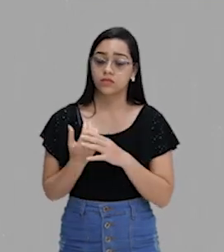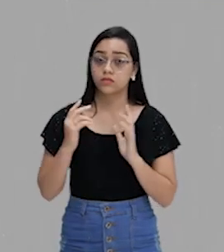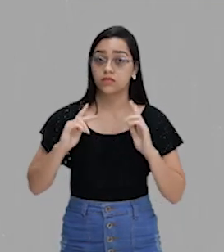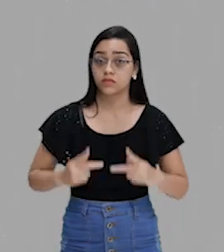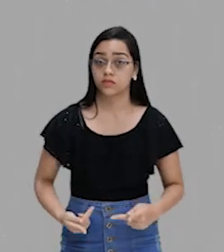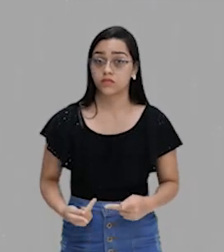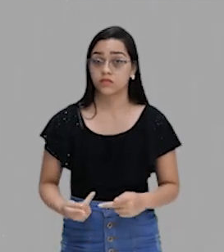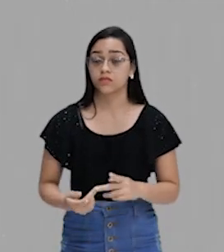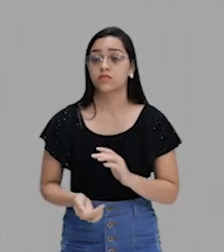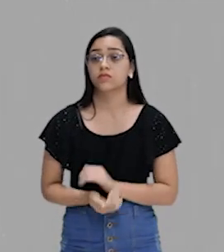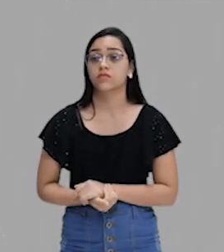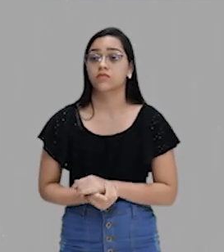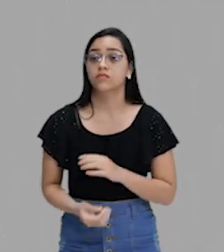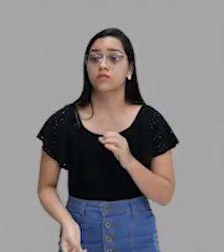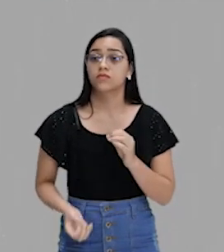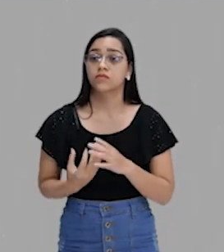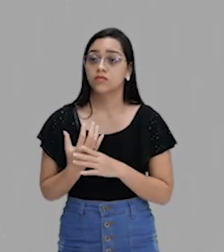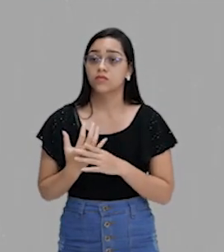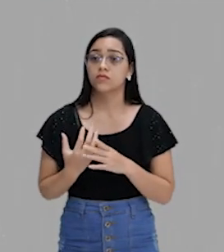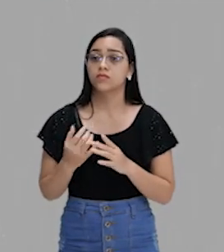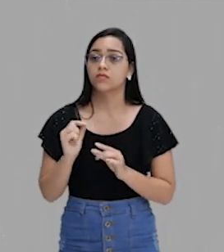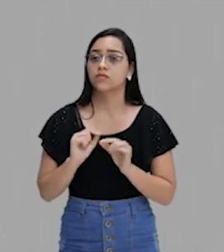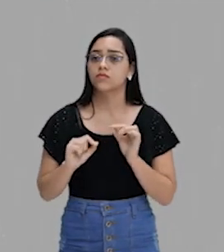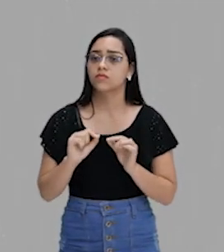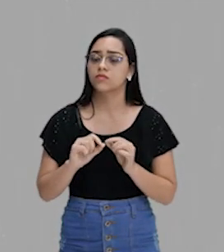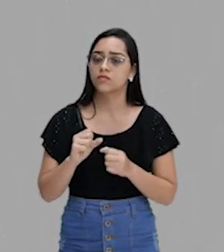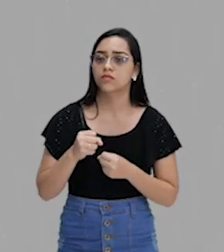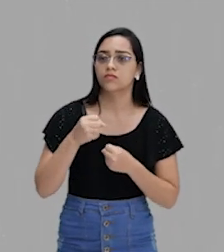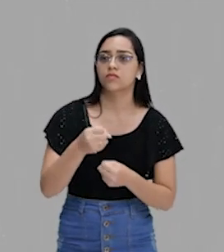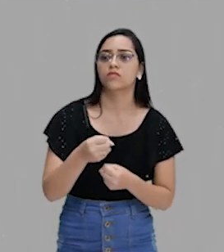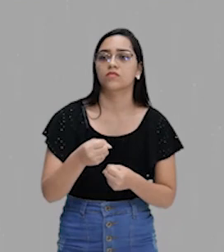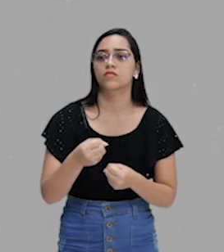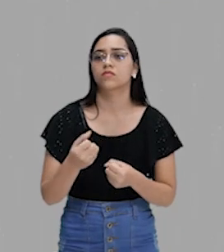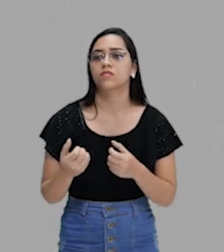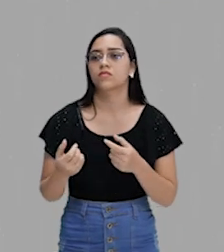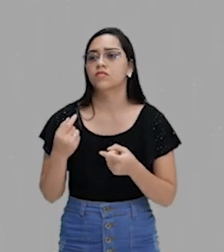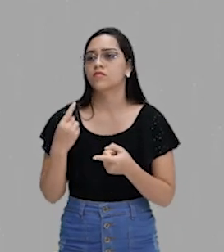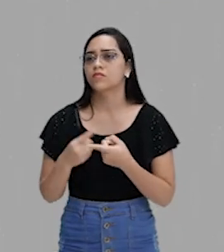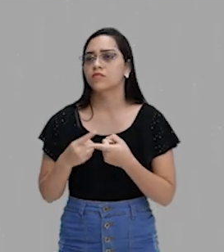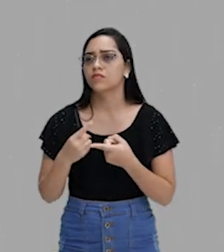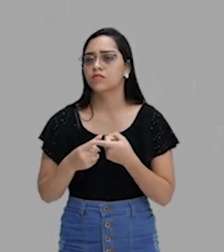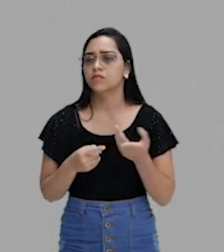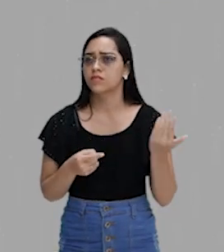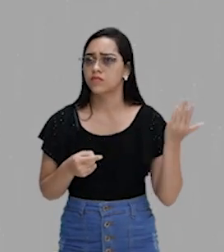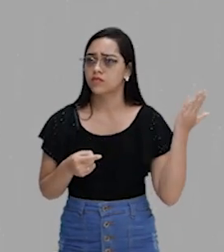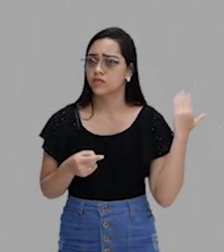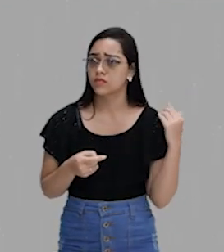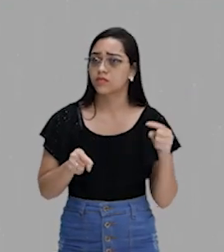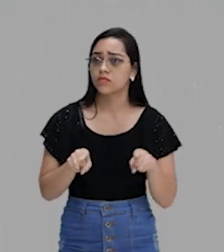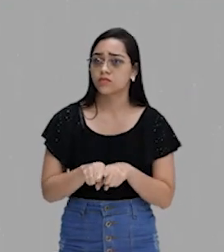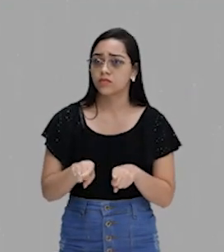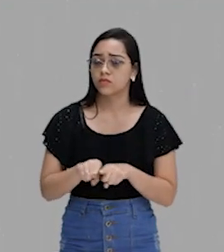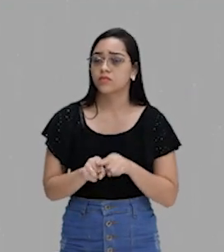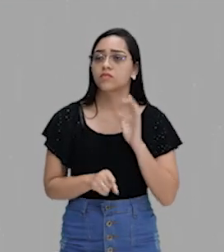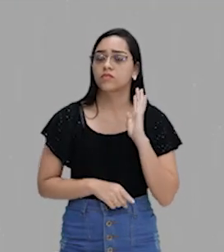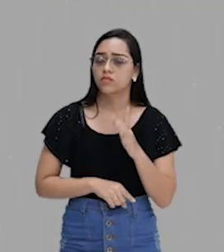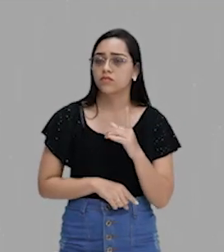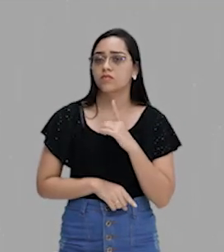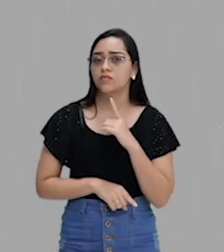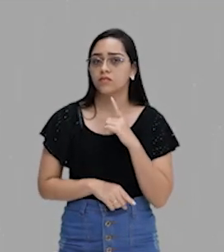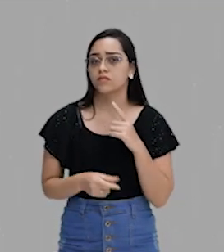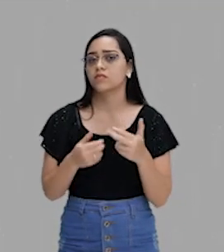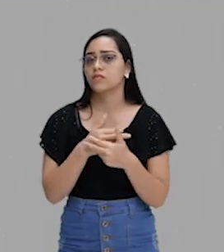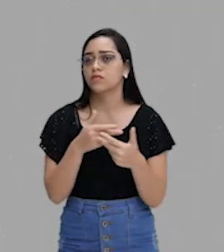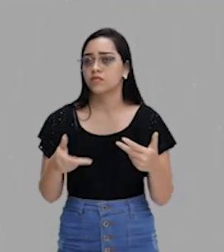humanidade. O criacionismo era defendido porque naquela época também já havia